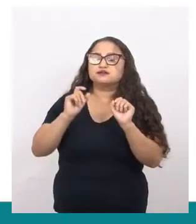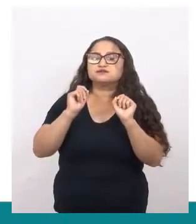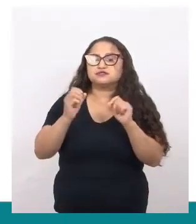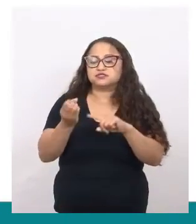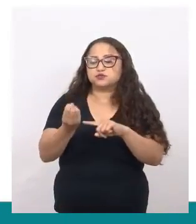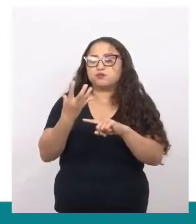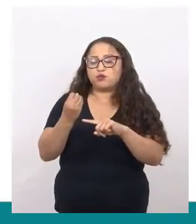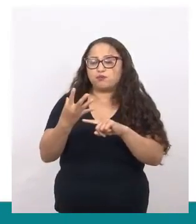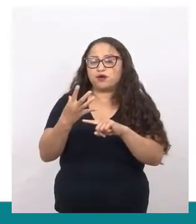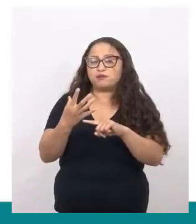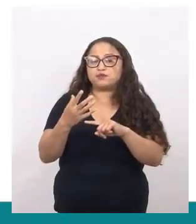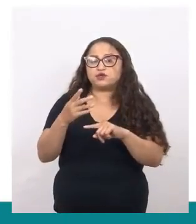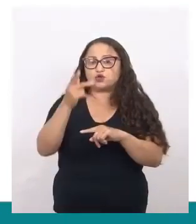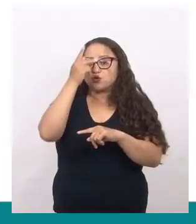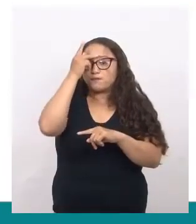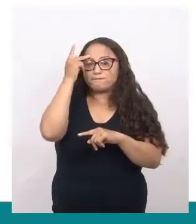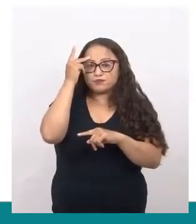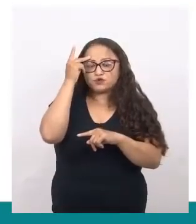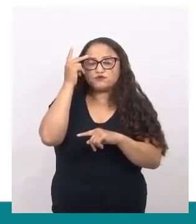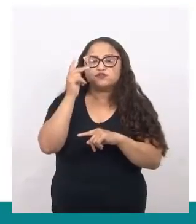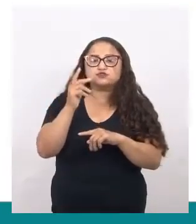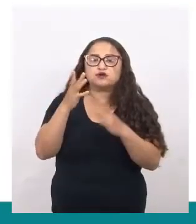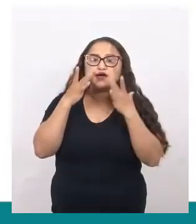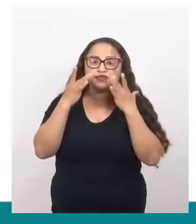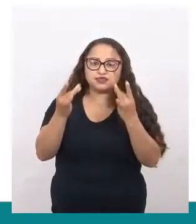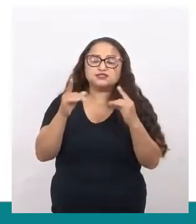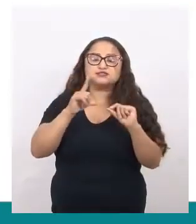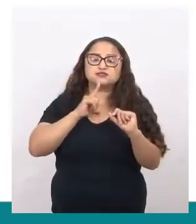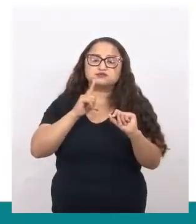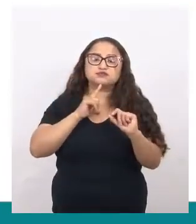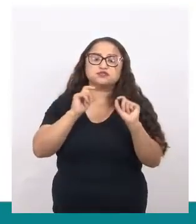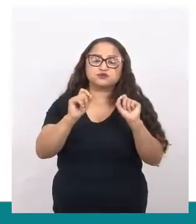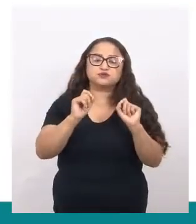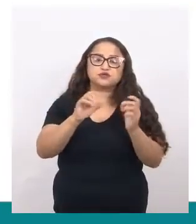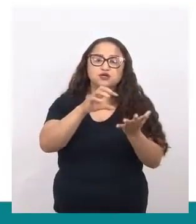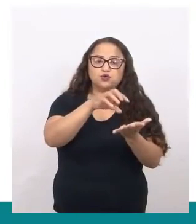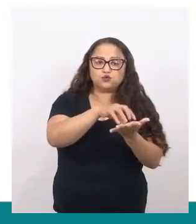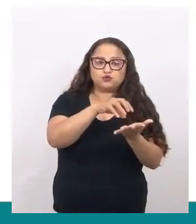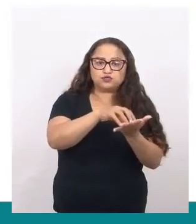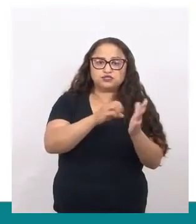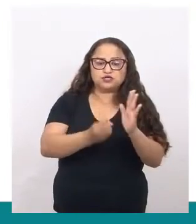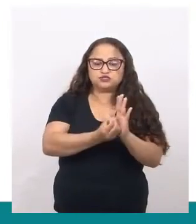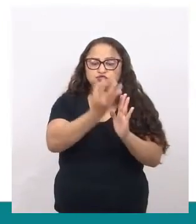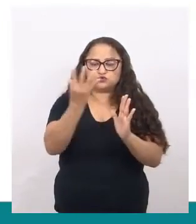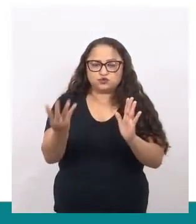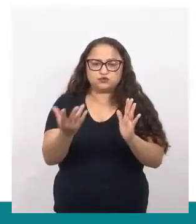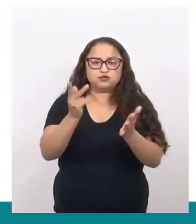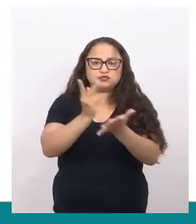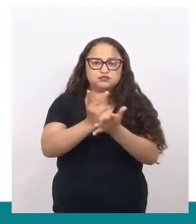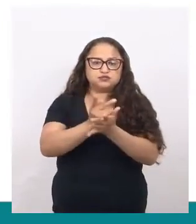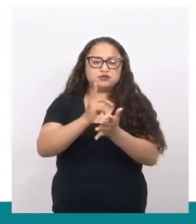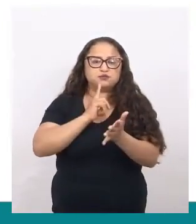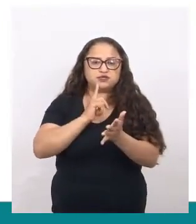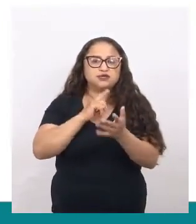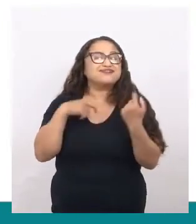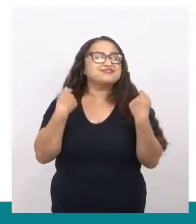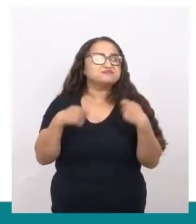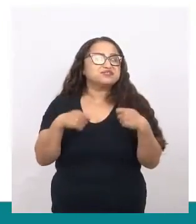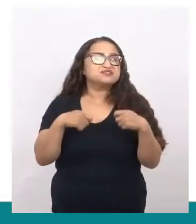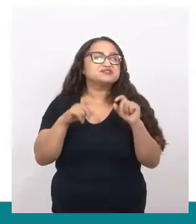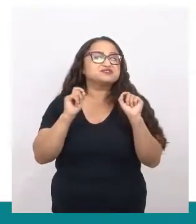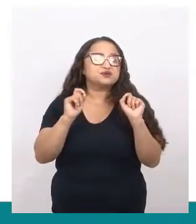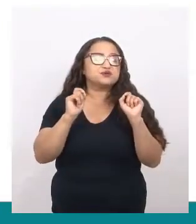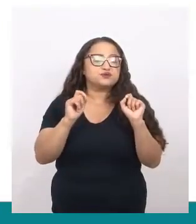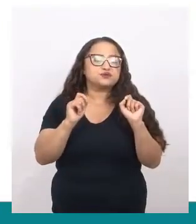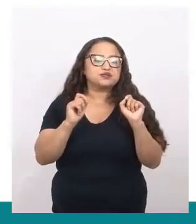pop-up para que ele atente. Se ele está manifestando interesse em unidades curriculares que são atribuídas por semestre, ele precisa